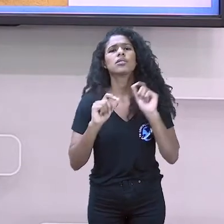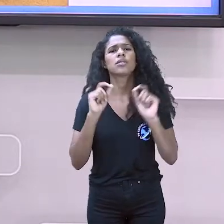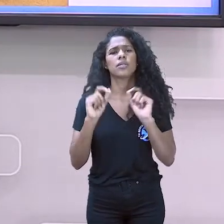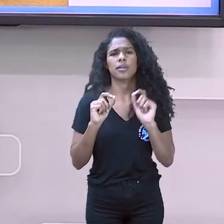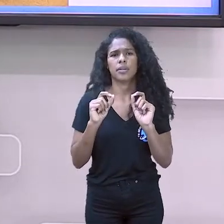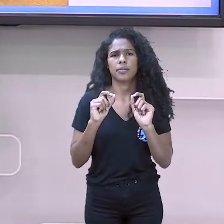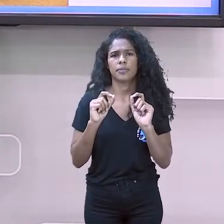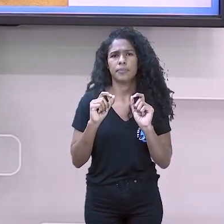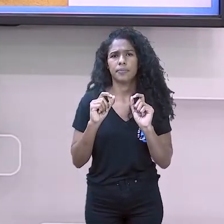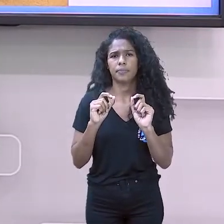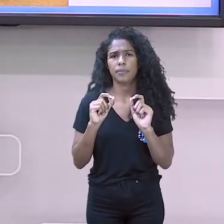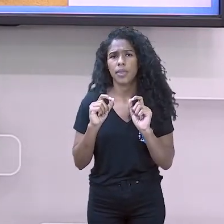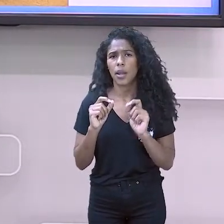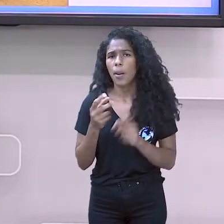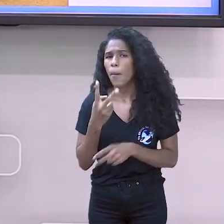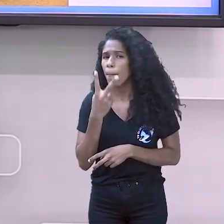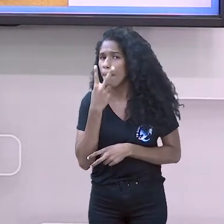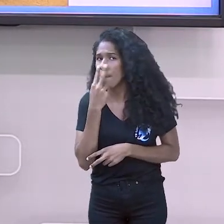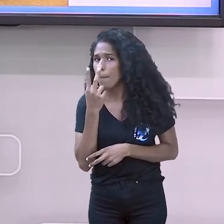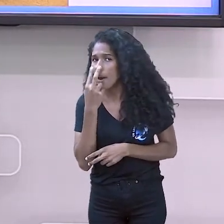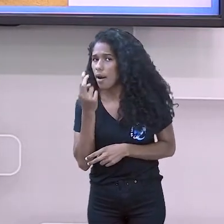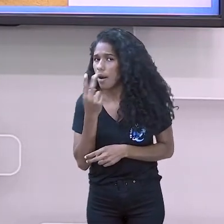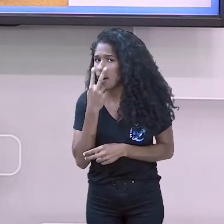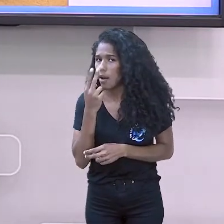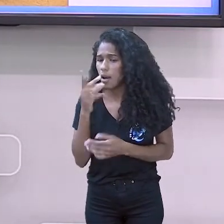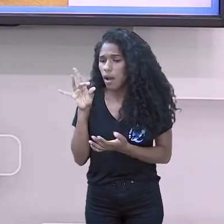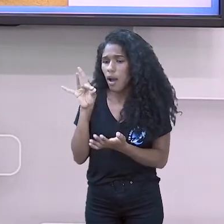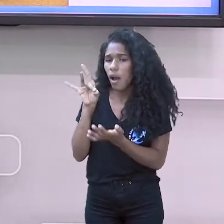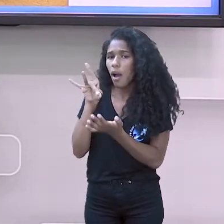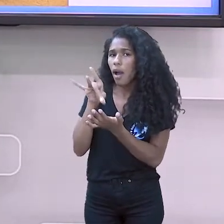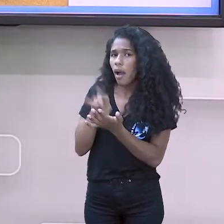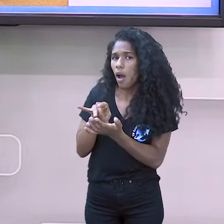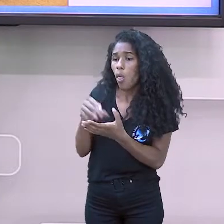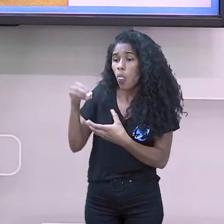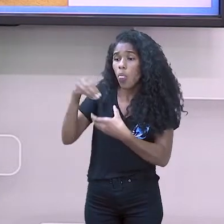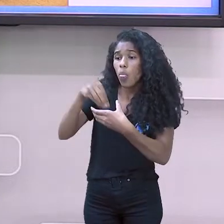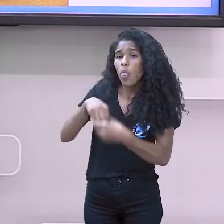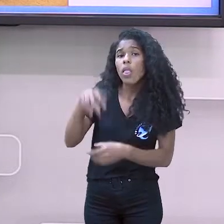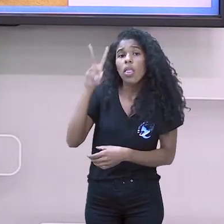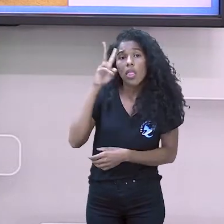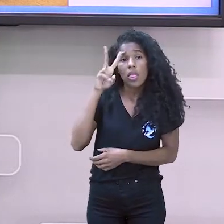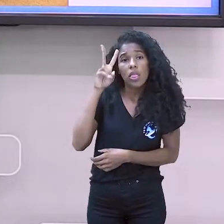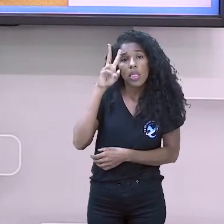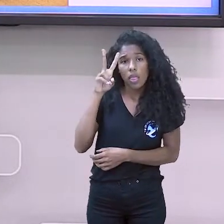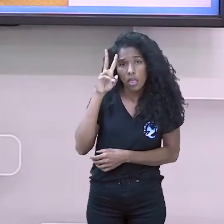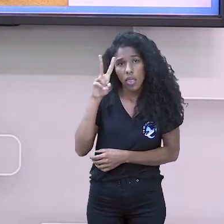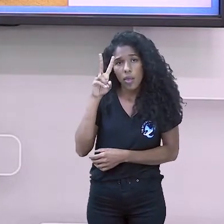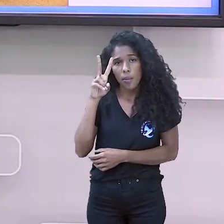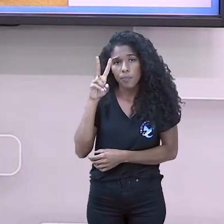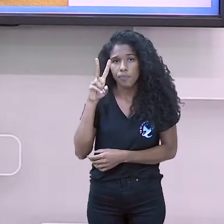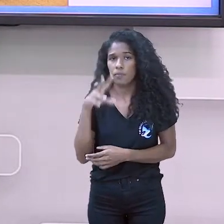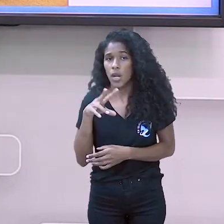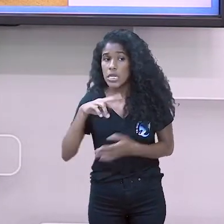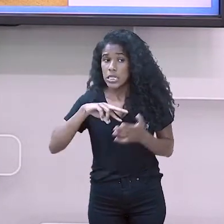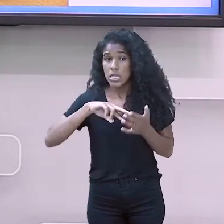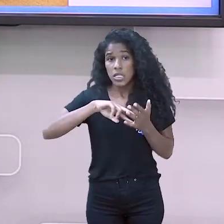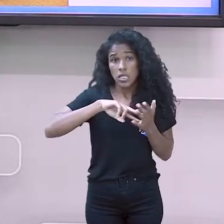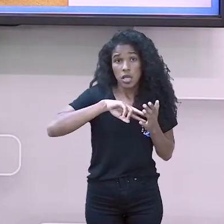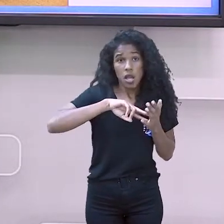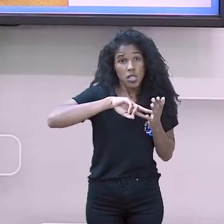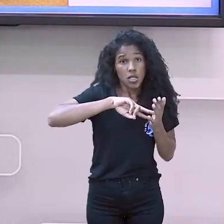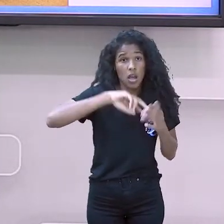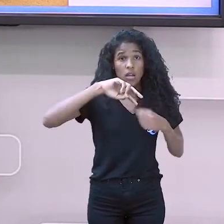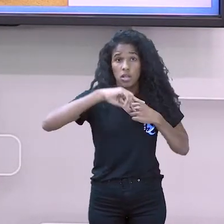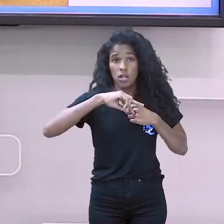Verossimilhança é o parecer real dentro da história. Não quer dizer que você vai trazer essa realidade aqui para